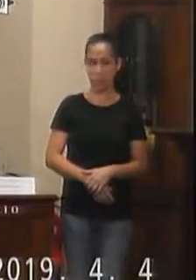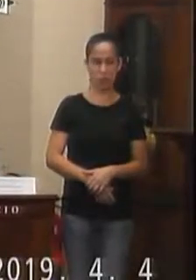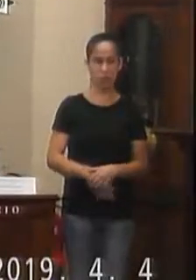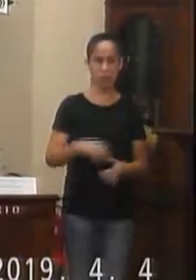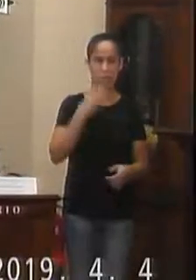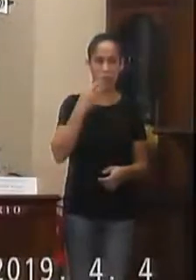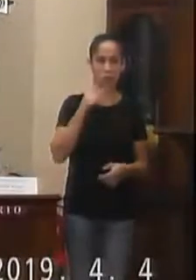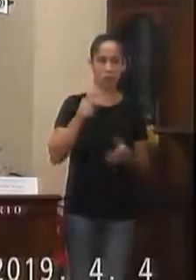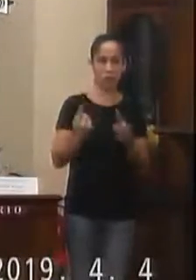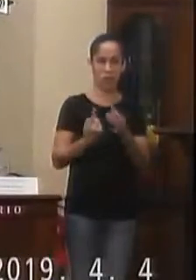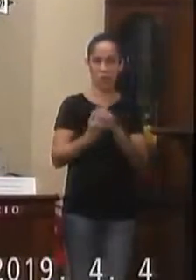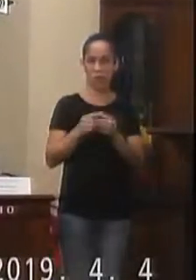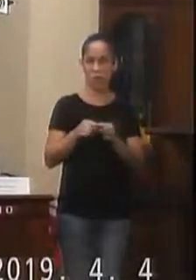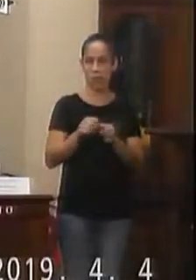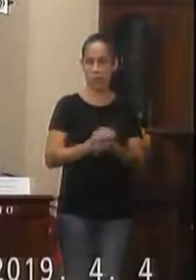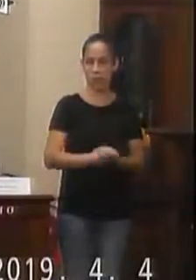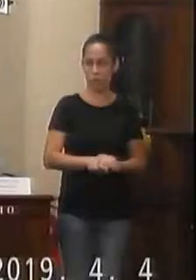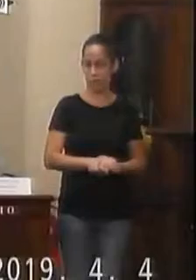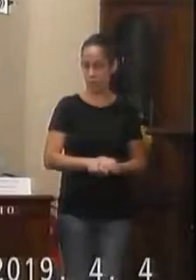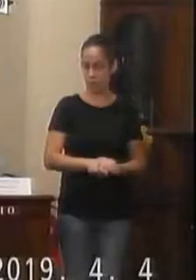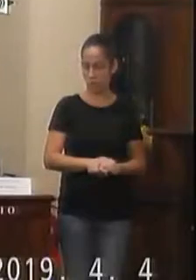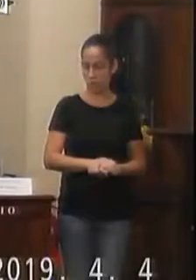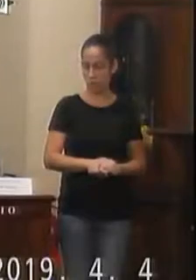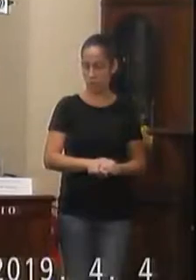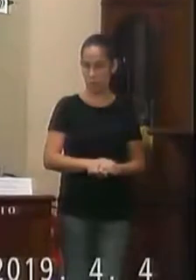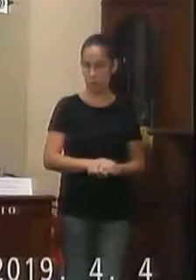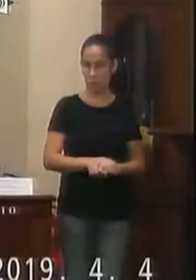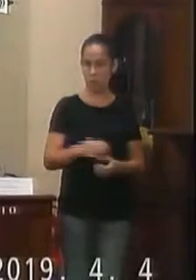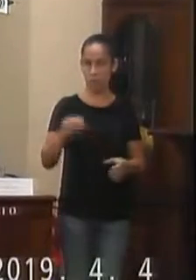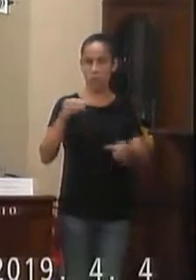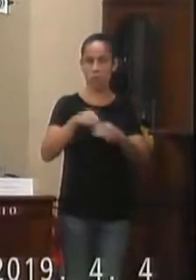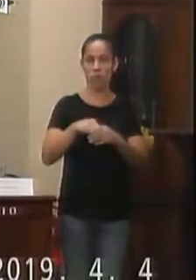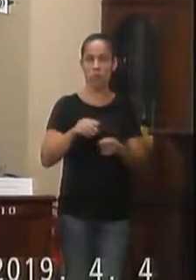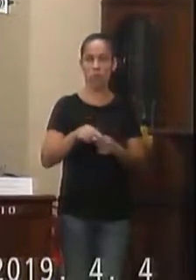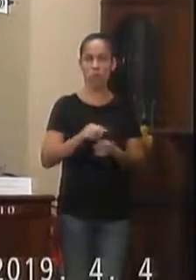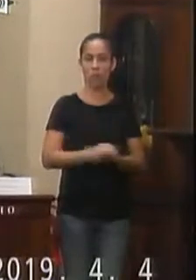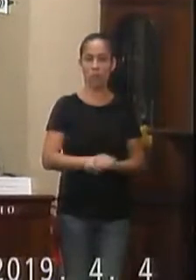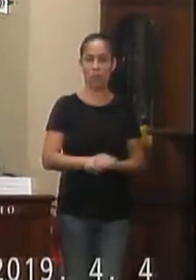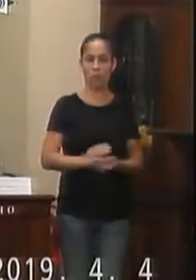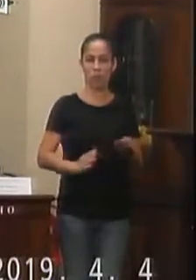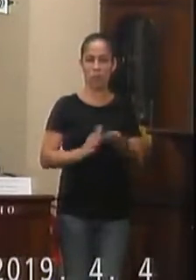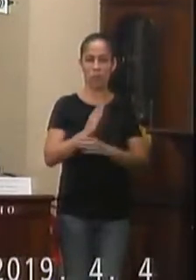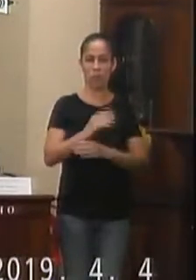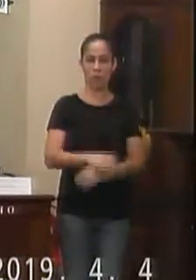Tá. Em votação. Aprovado.